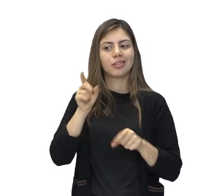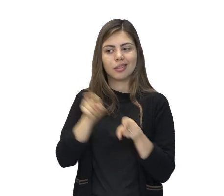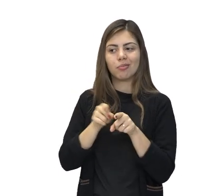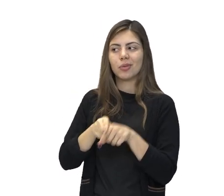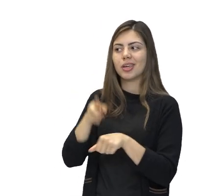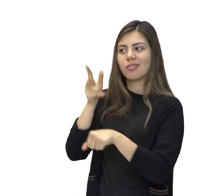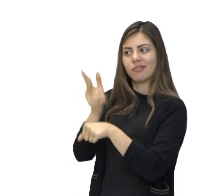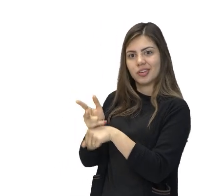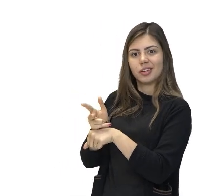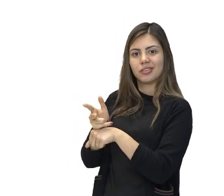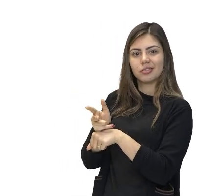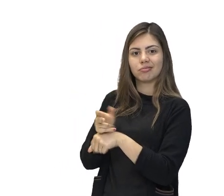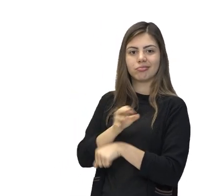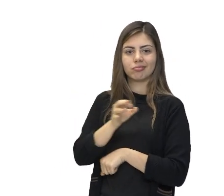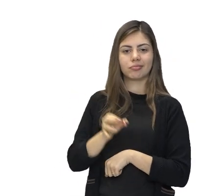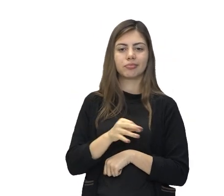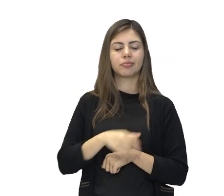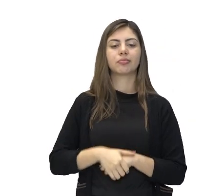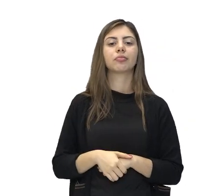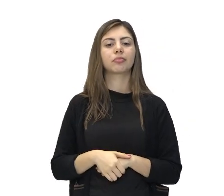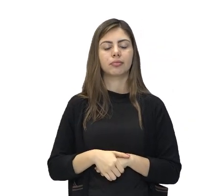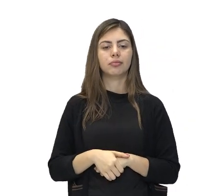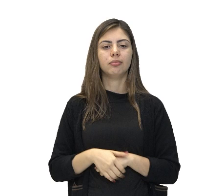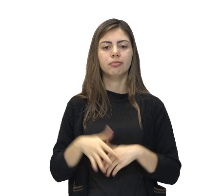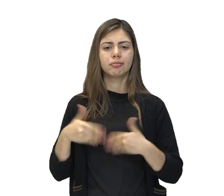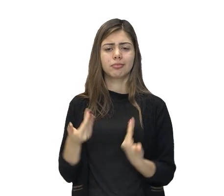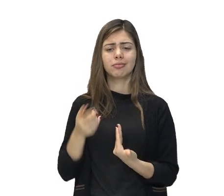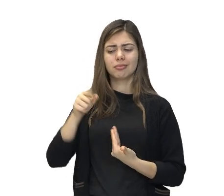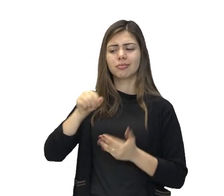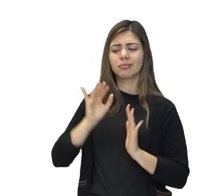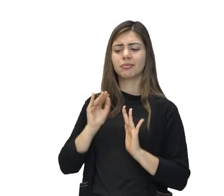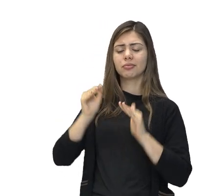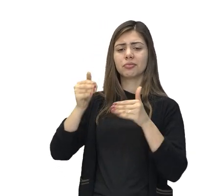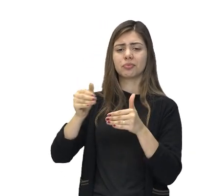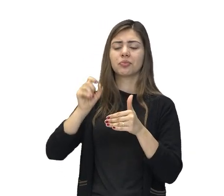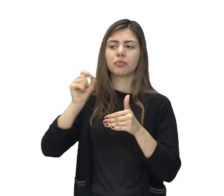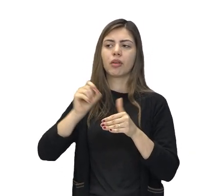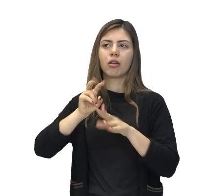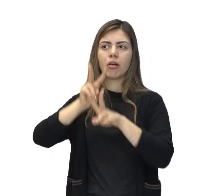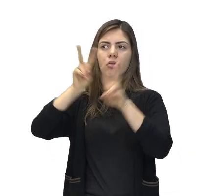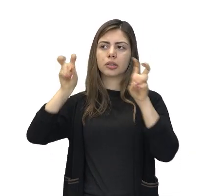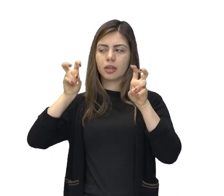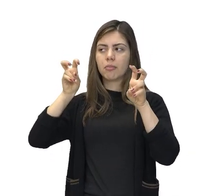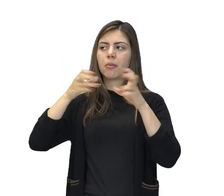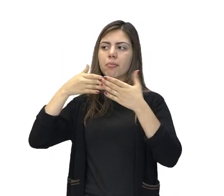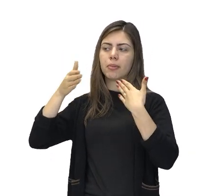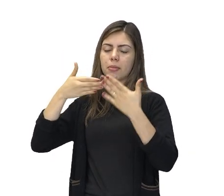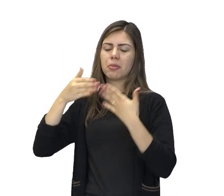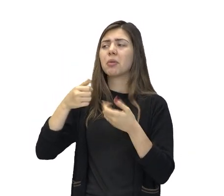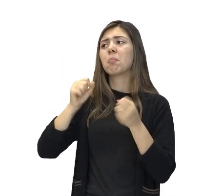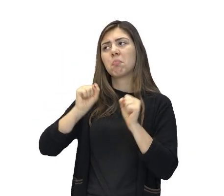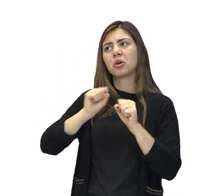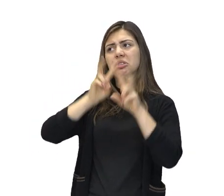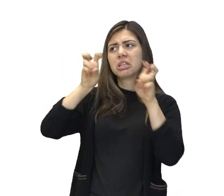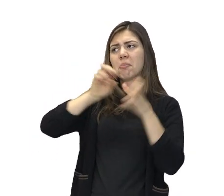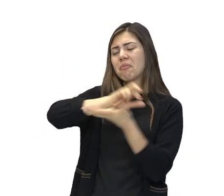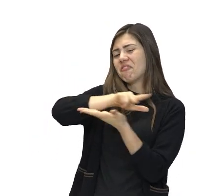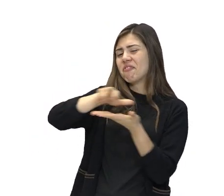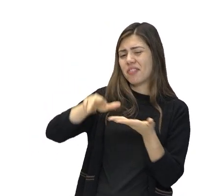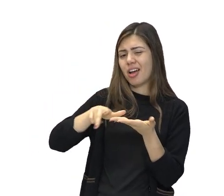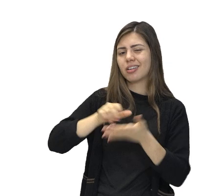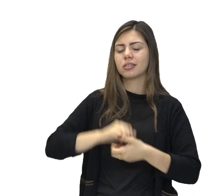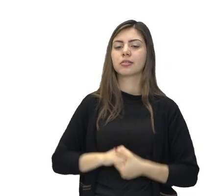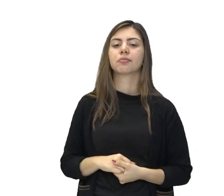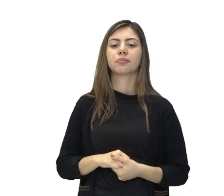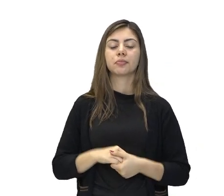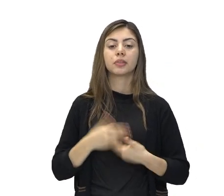vídeo, que é o videocast. E eles são dedicados a desenvolver um tema específico. E variado, correto? Eles